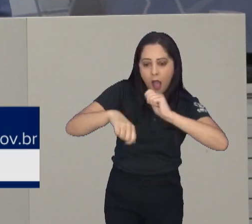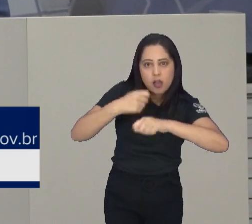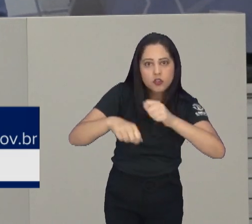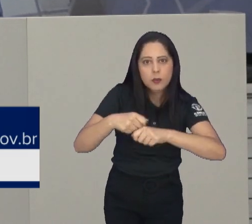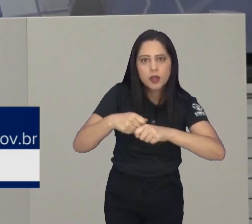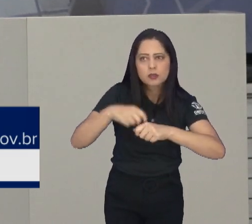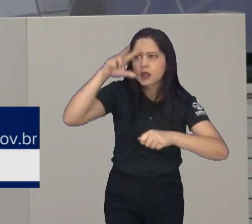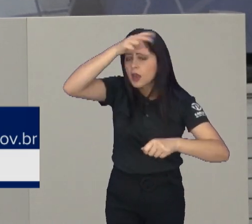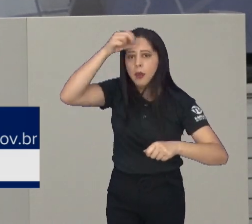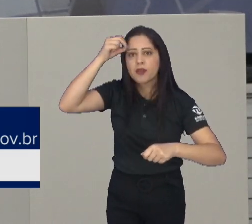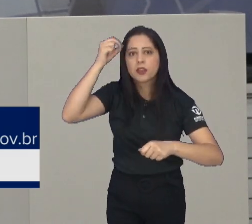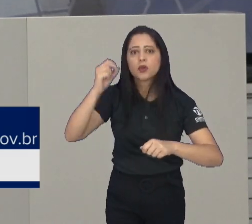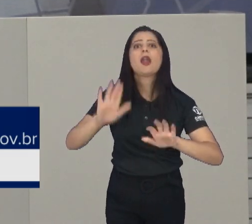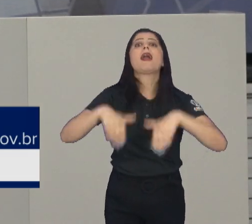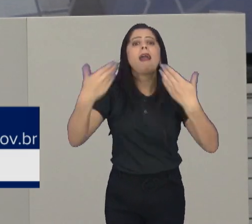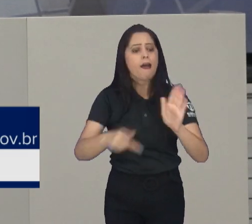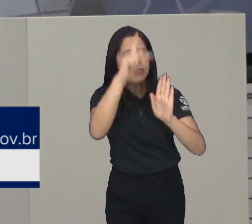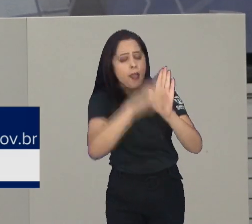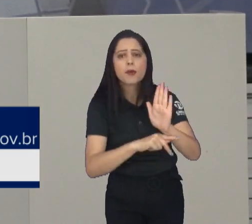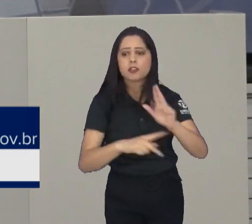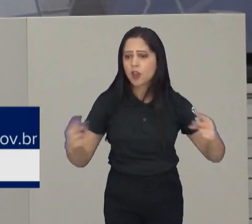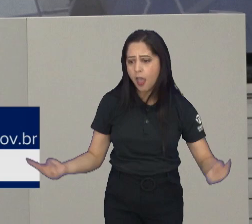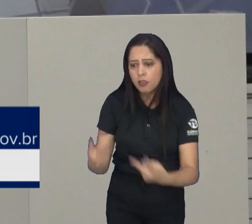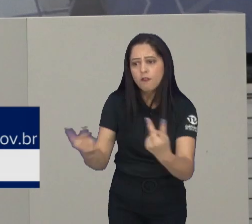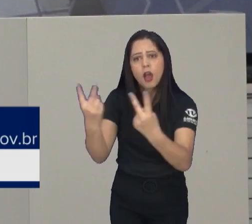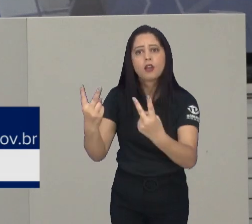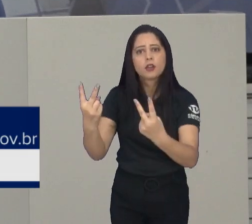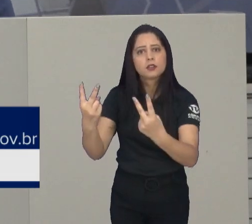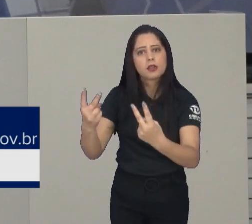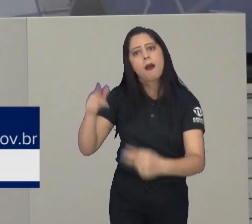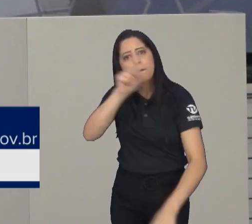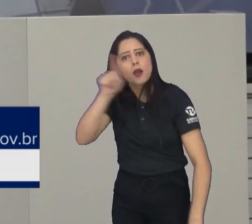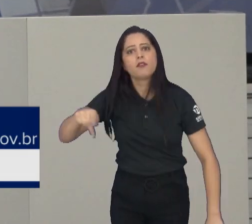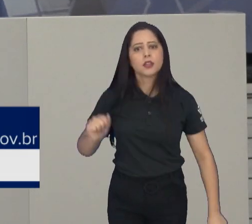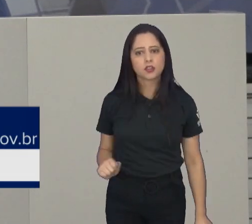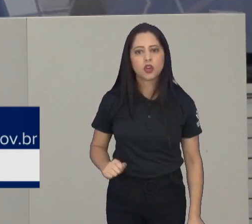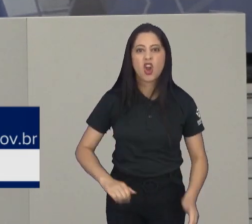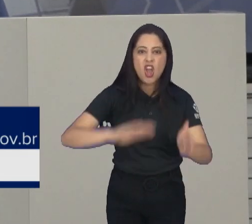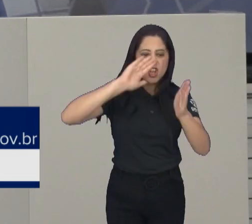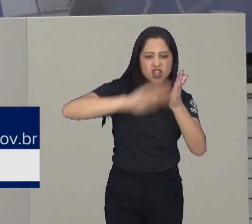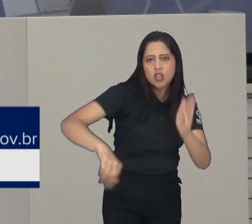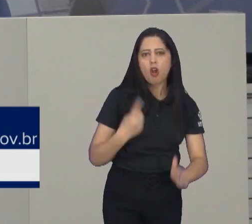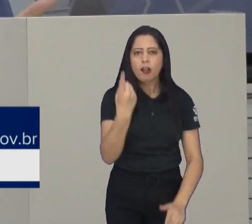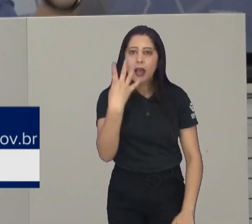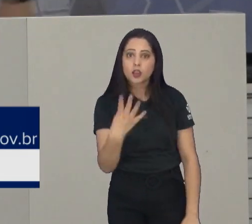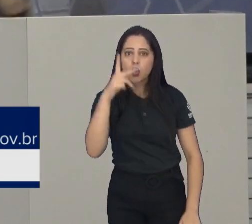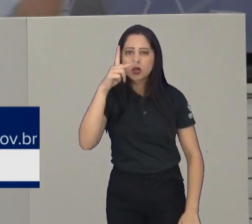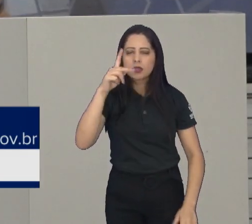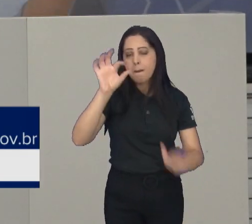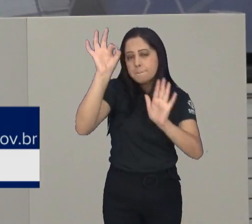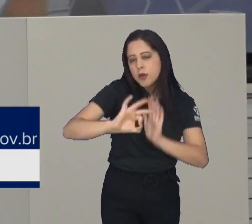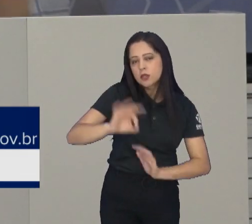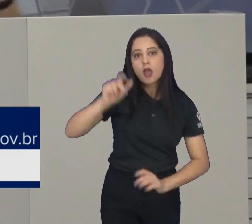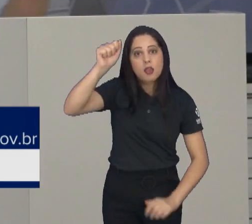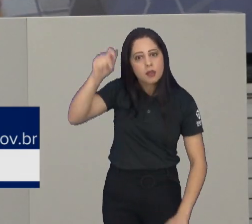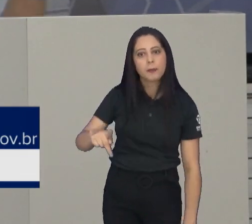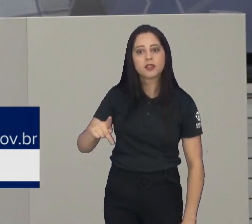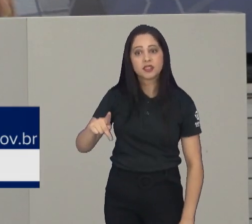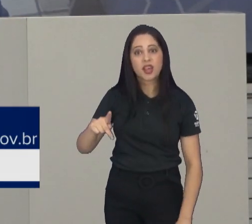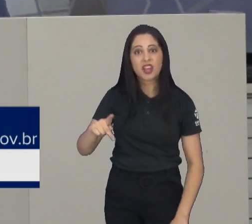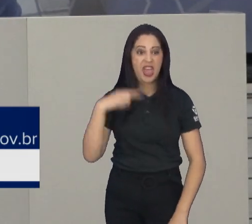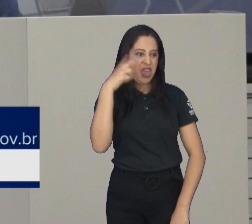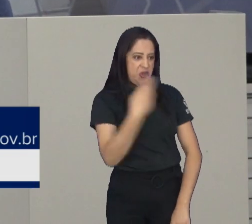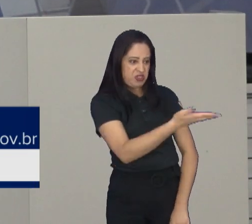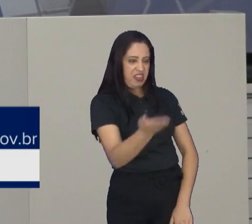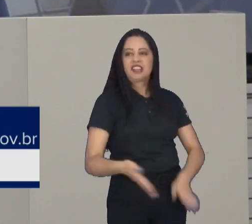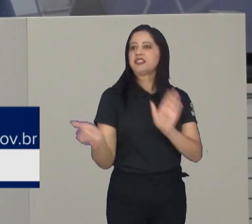um projeto sequer que tenha valorizado os servidores e professores. Tirou 14% dos aposentados e os